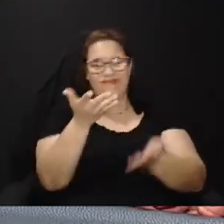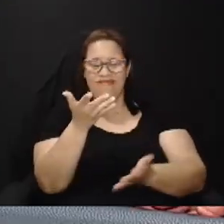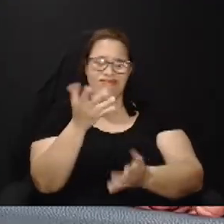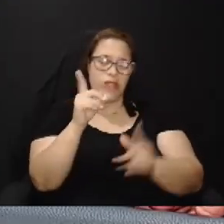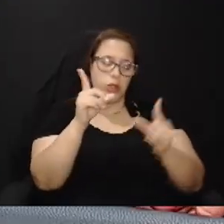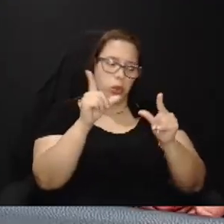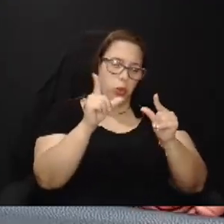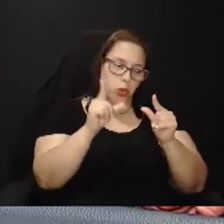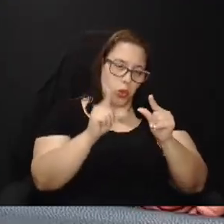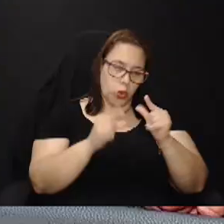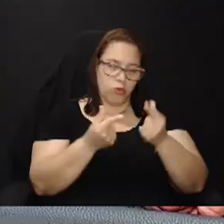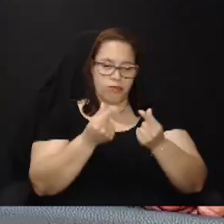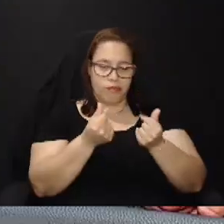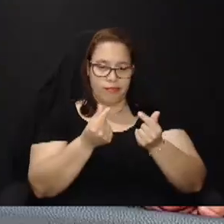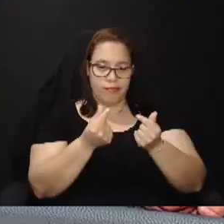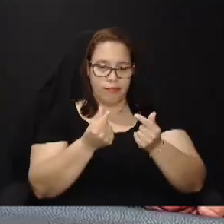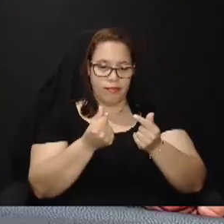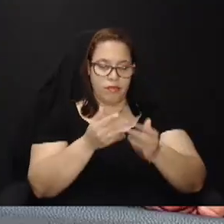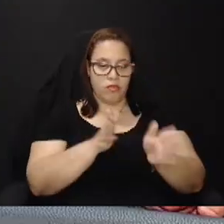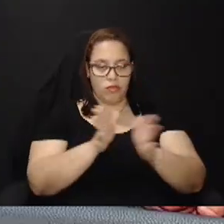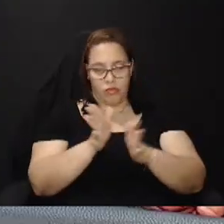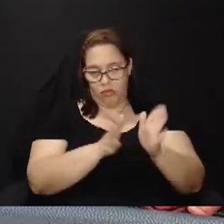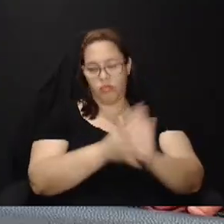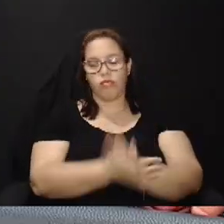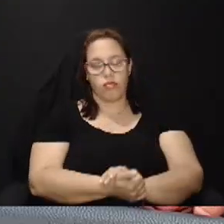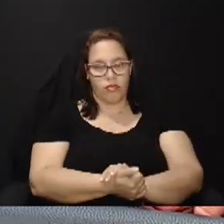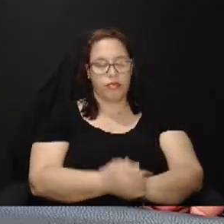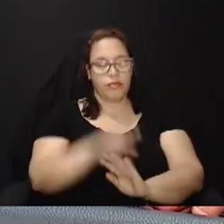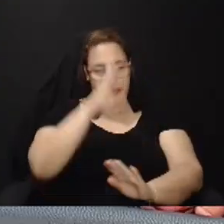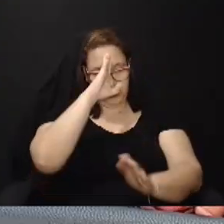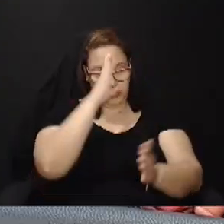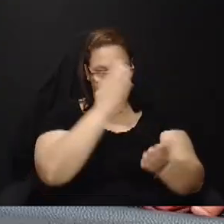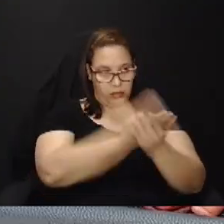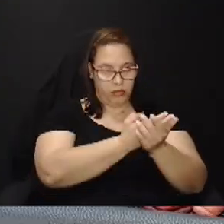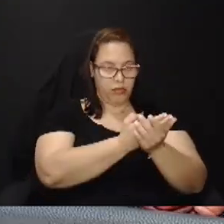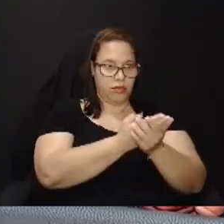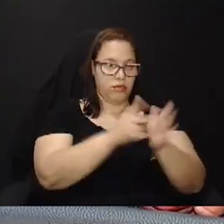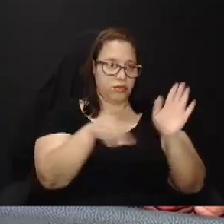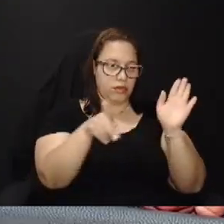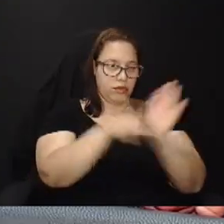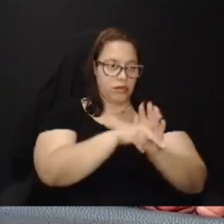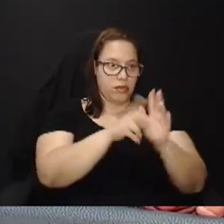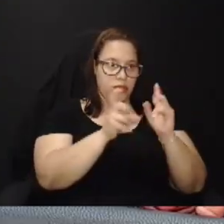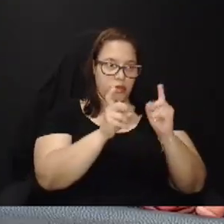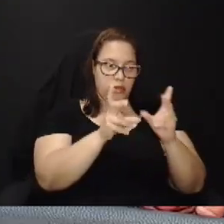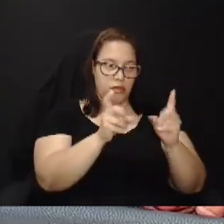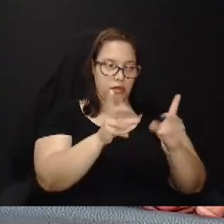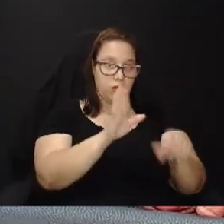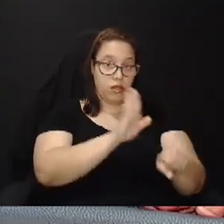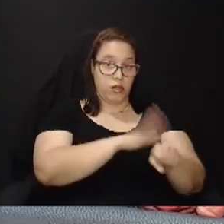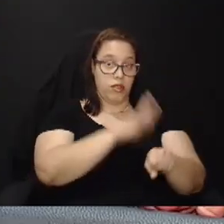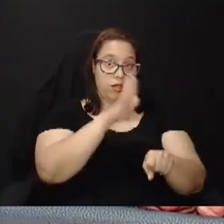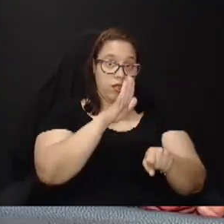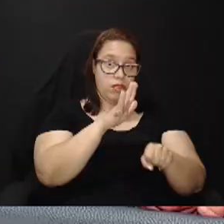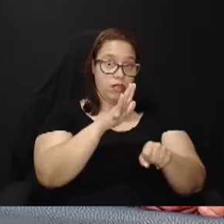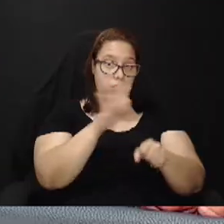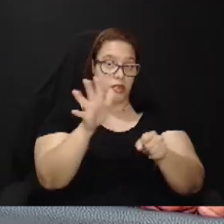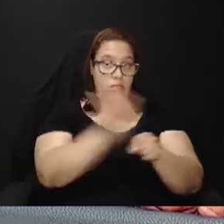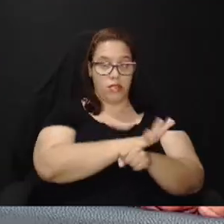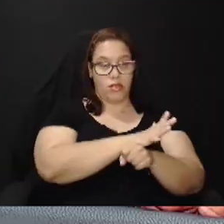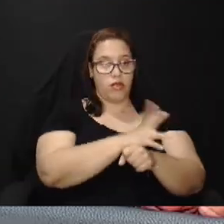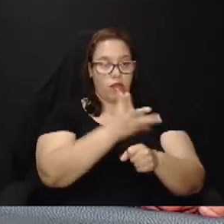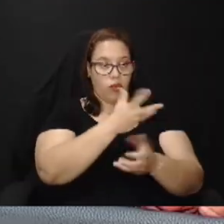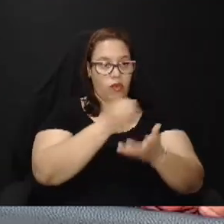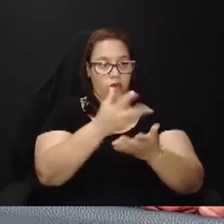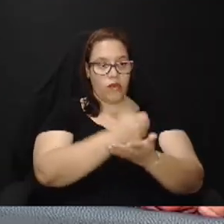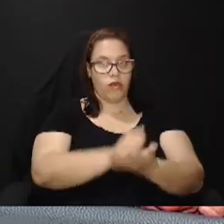valores para preços mais acessíveis, eu acredito que até os próprios vendedores vão ganhar até mais, porque vai ter um volume maior de consumo. Então